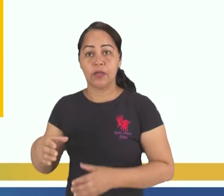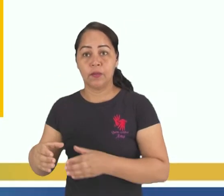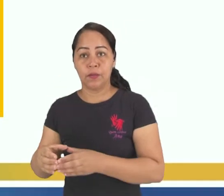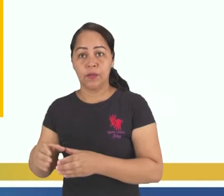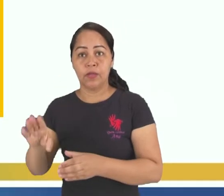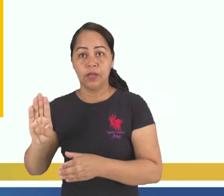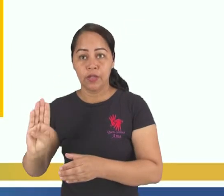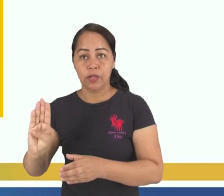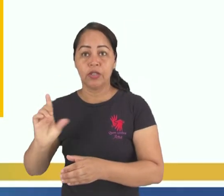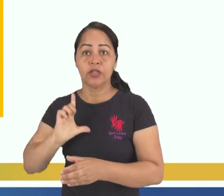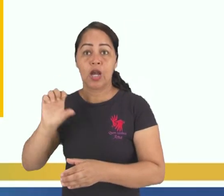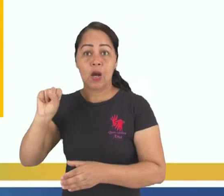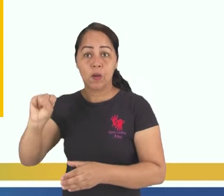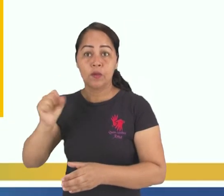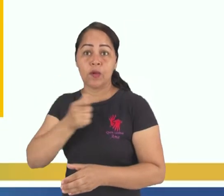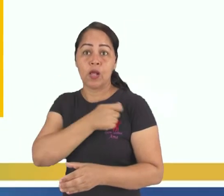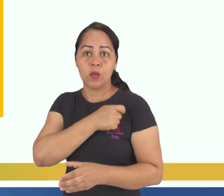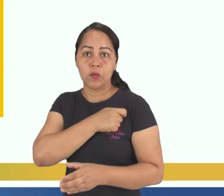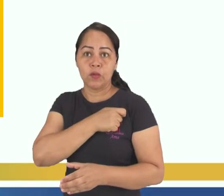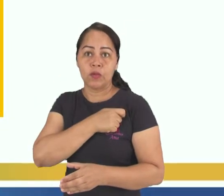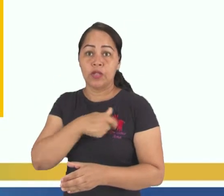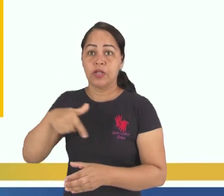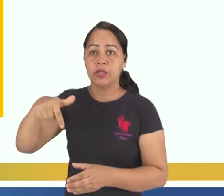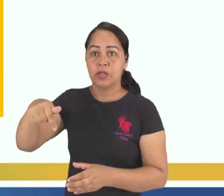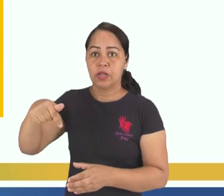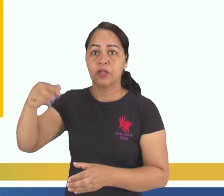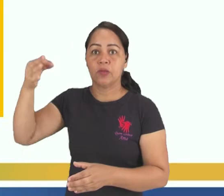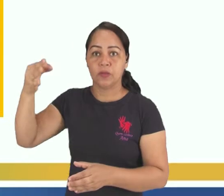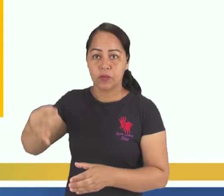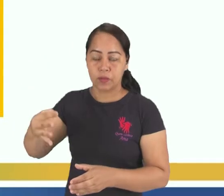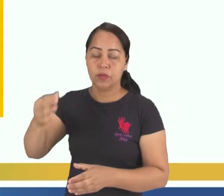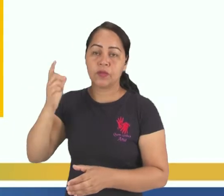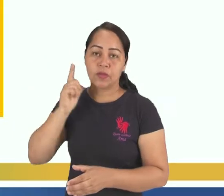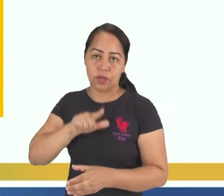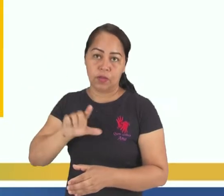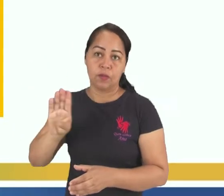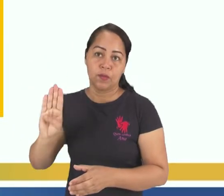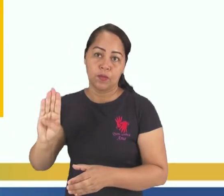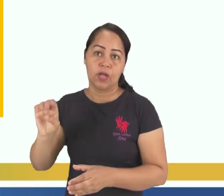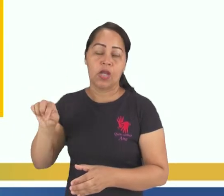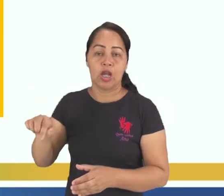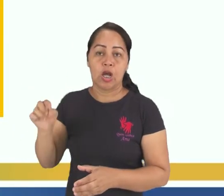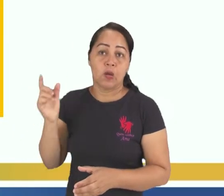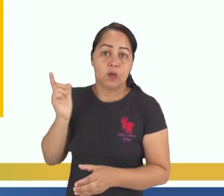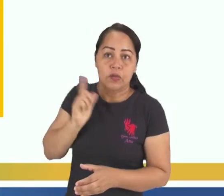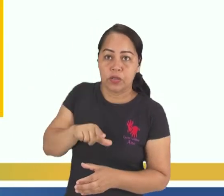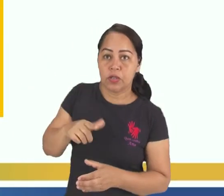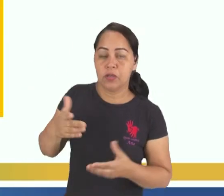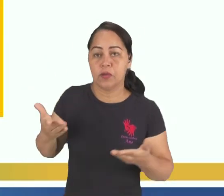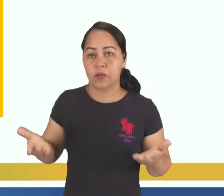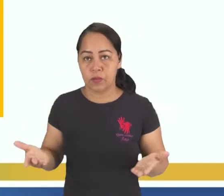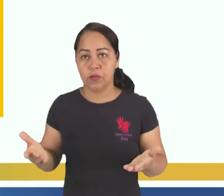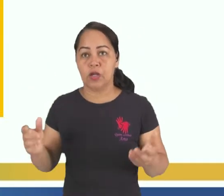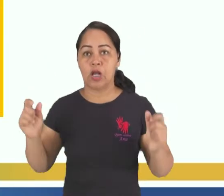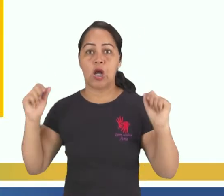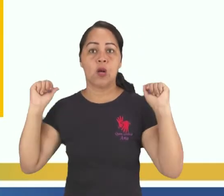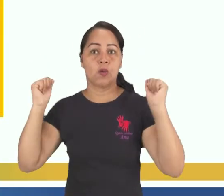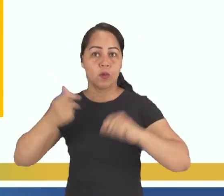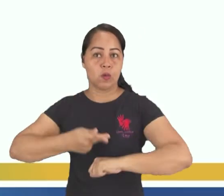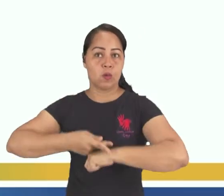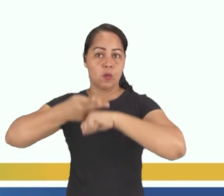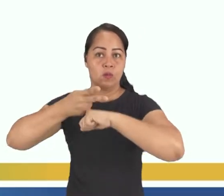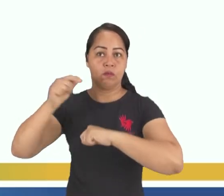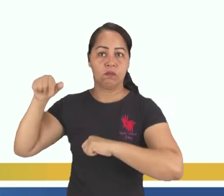7 acertaram. E aí você pode estar pensando comigo, bom, a equipe B acertou mais perguntas, então ela deve ser considerada campeã,